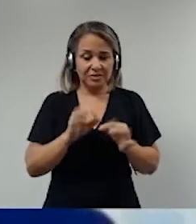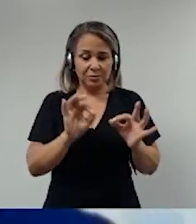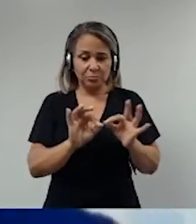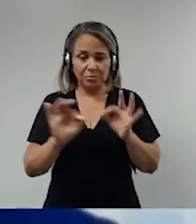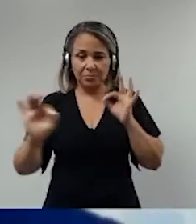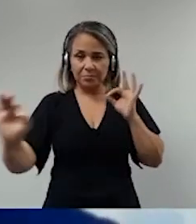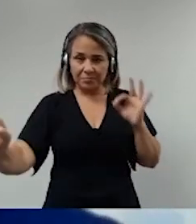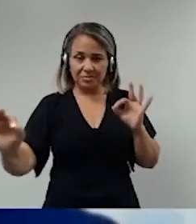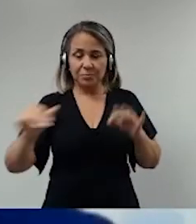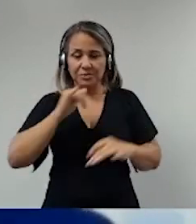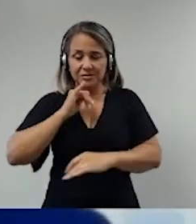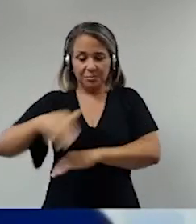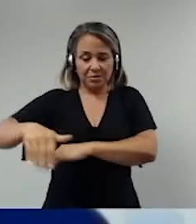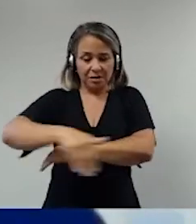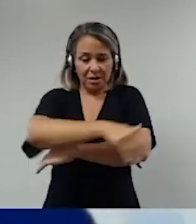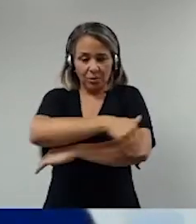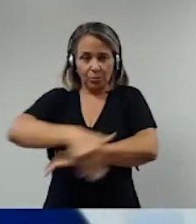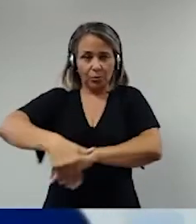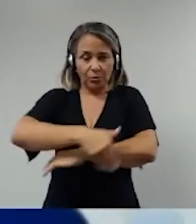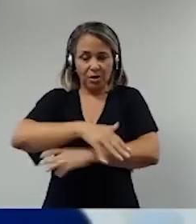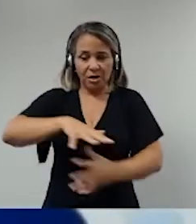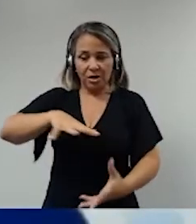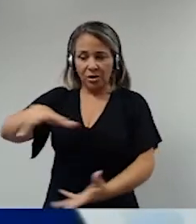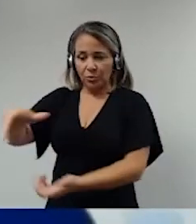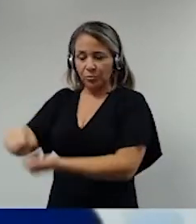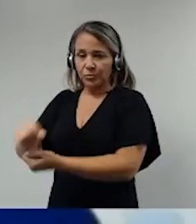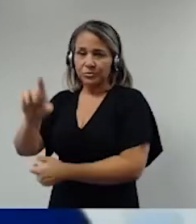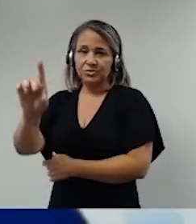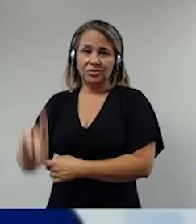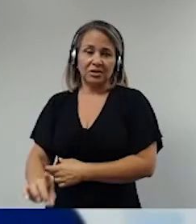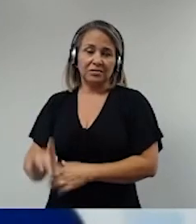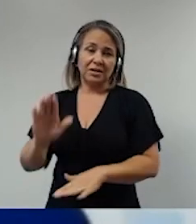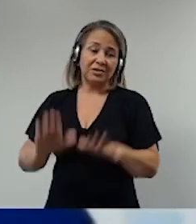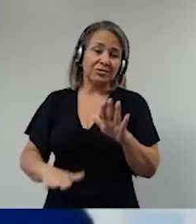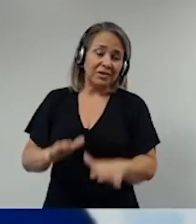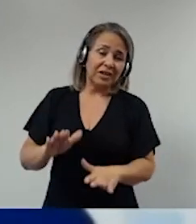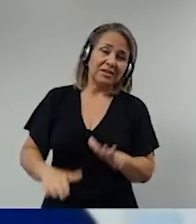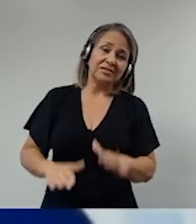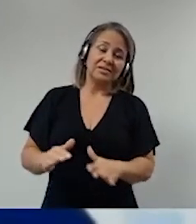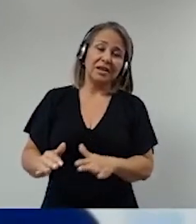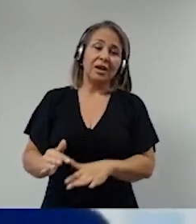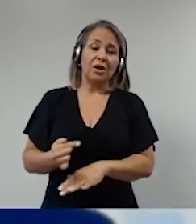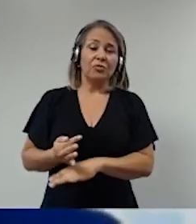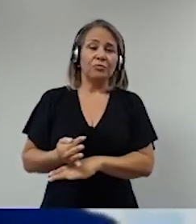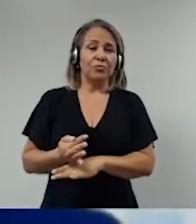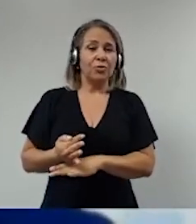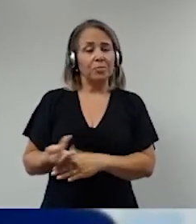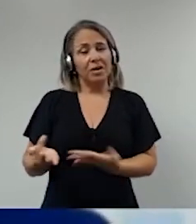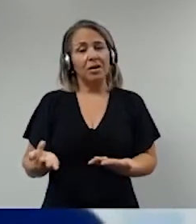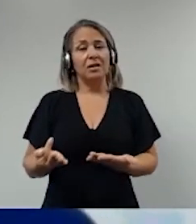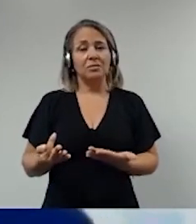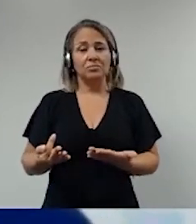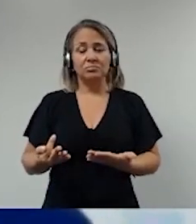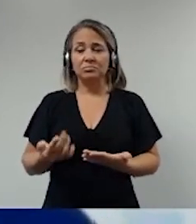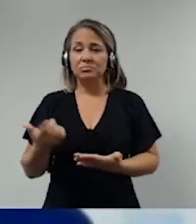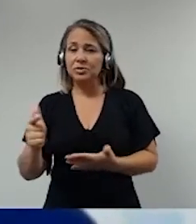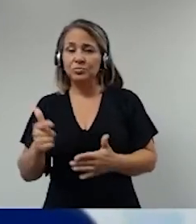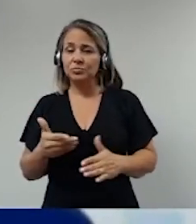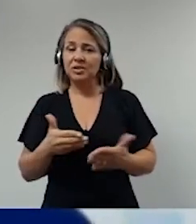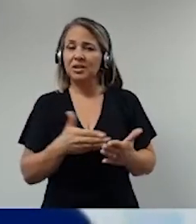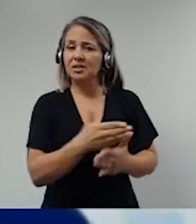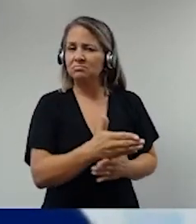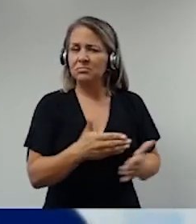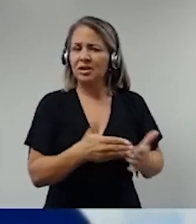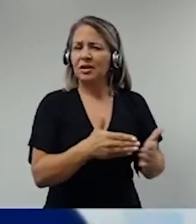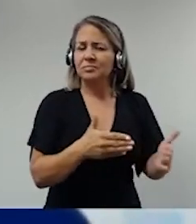entre a rua e esse mundo do direito, que às vezes é muito formal, que é inacessível, e como você falou na sua